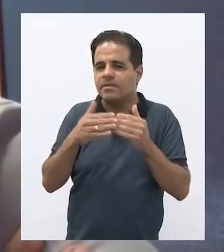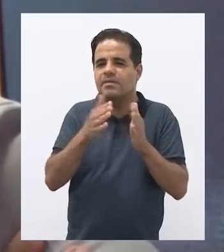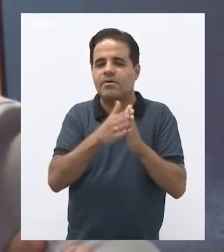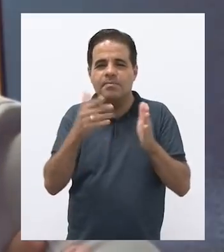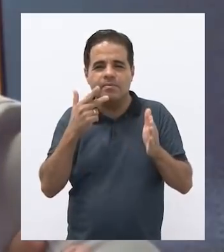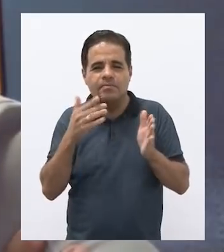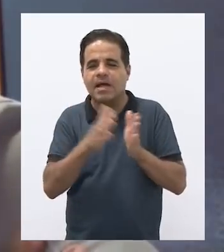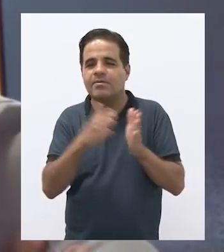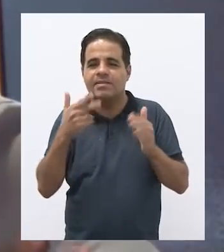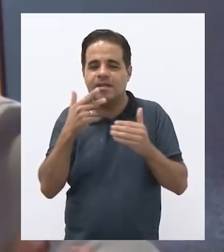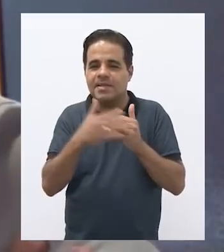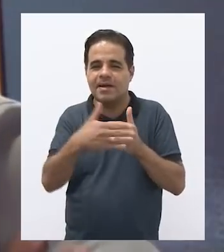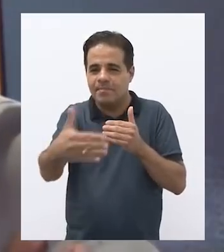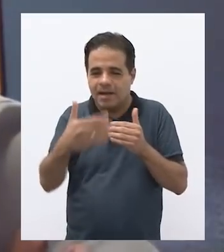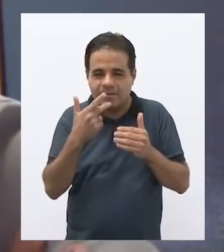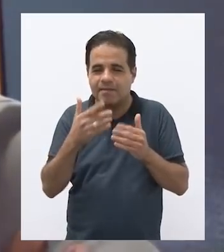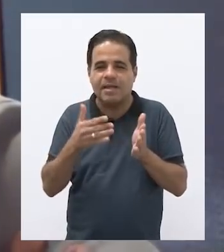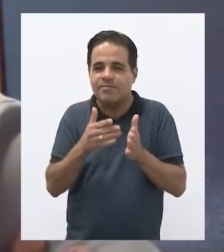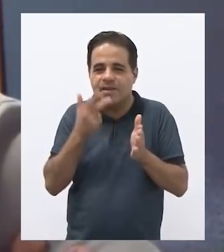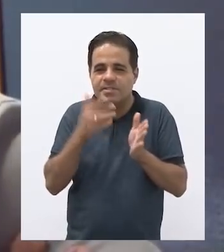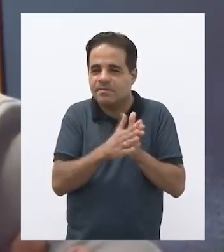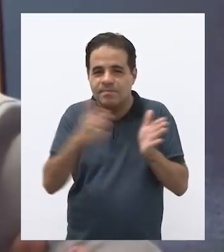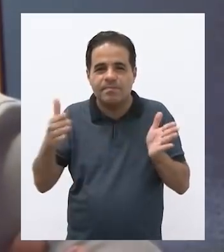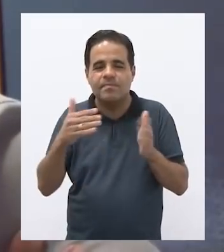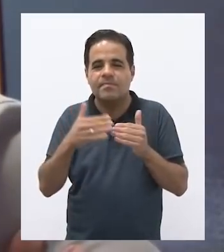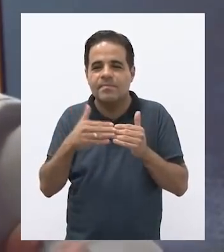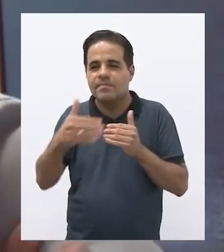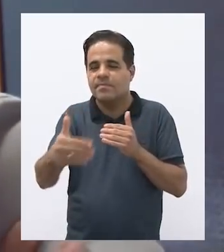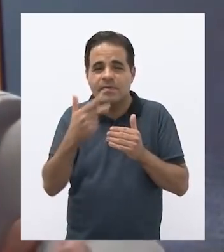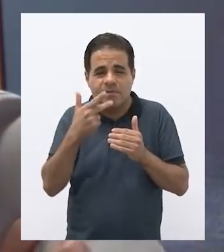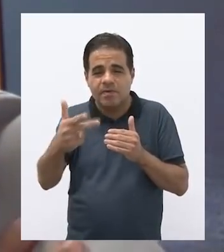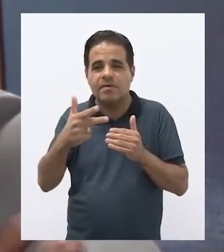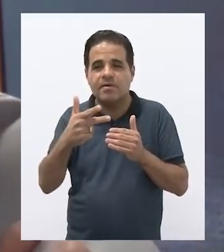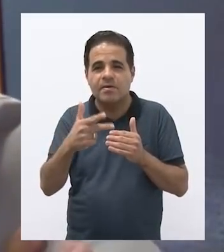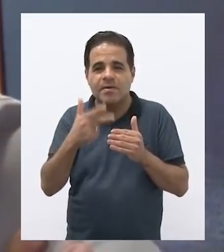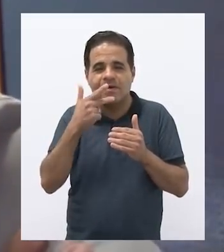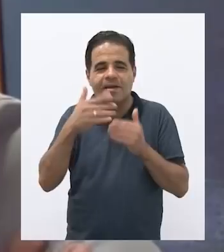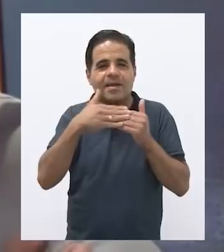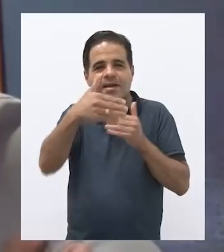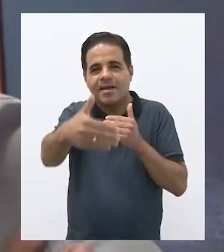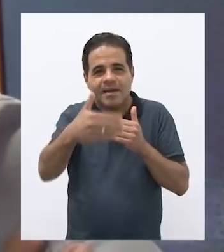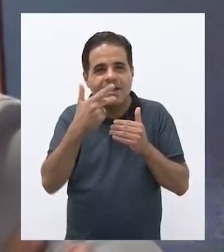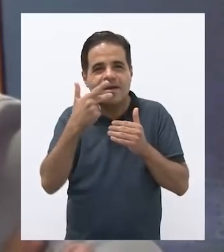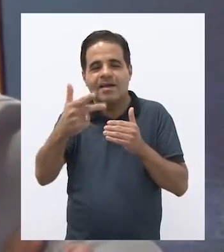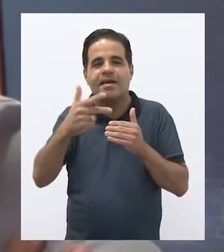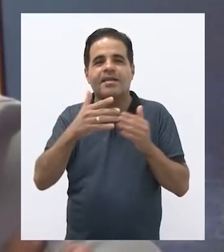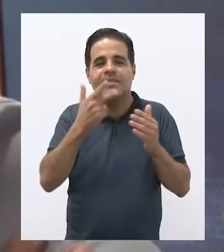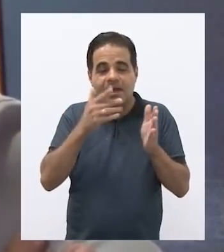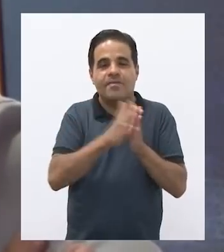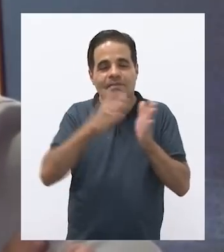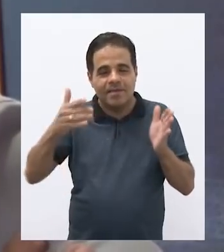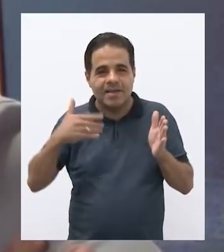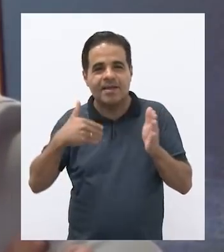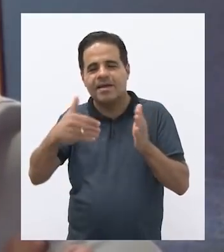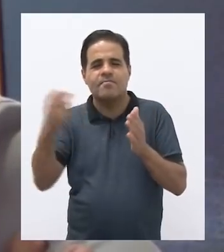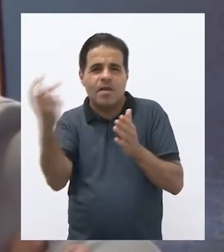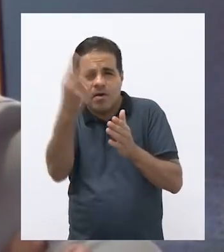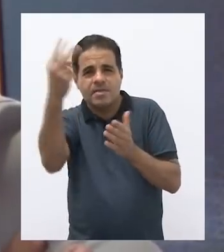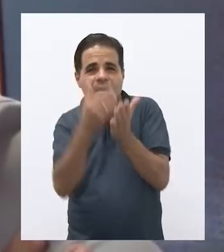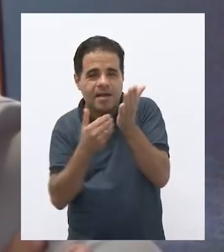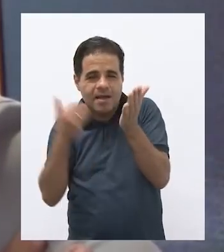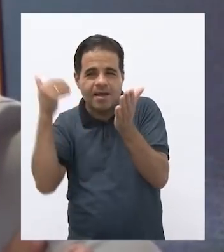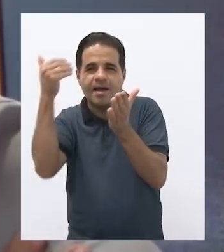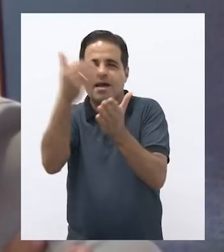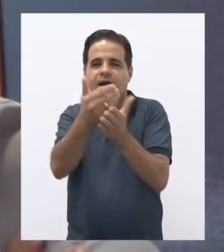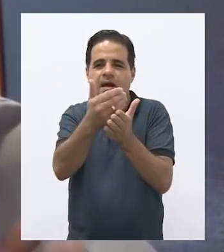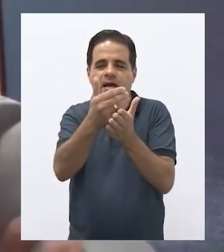aluno é único, tem um valor que é imensurável. A gente precisa valorizar mais isso.